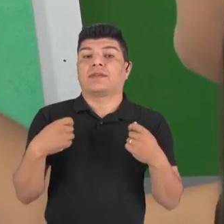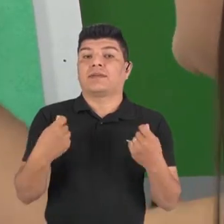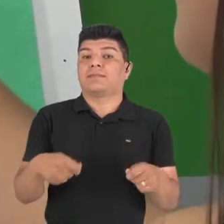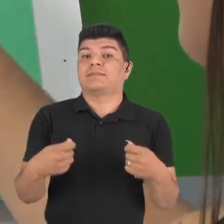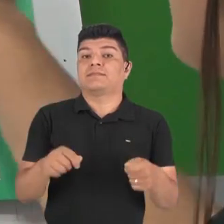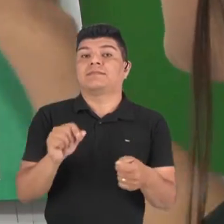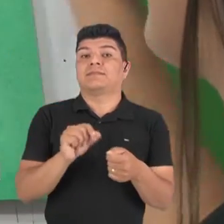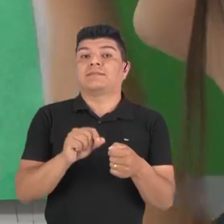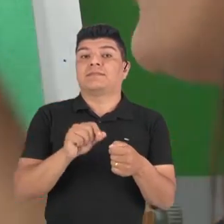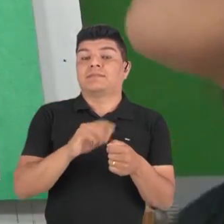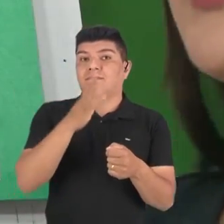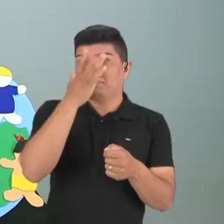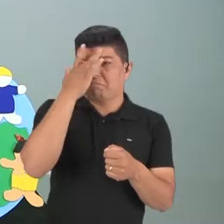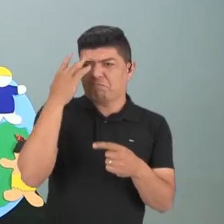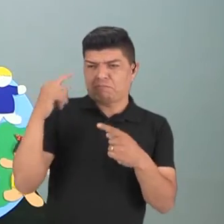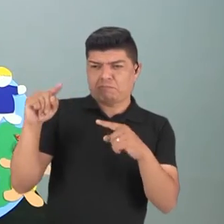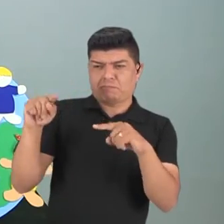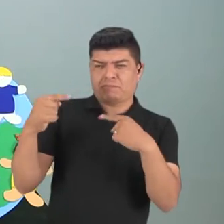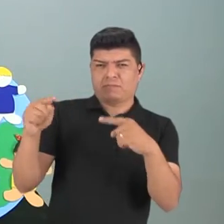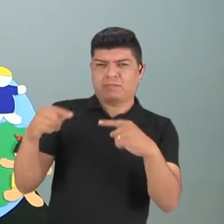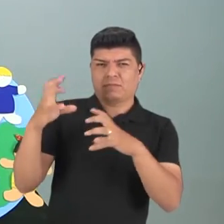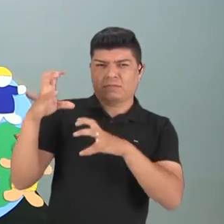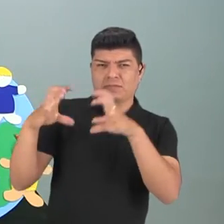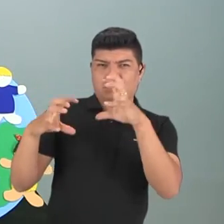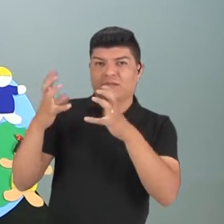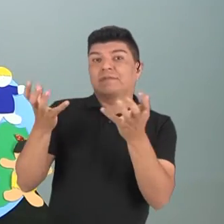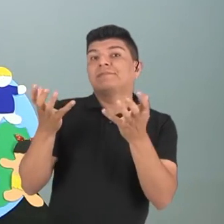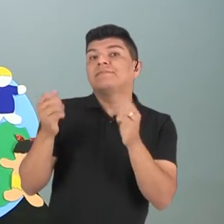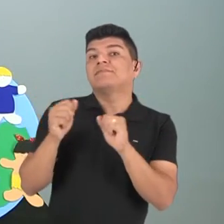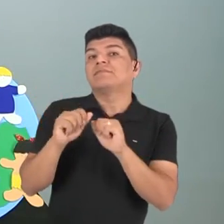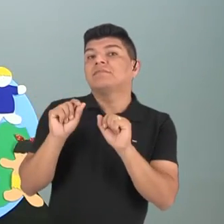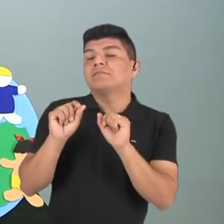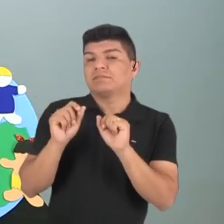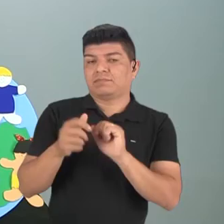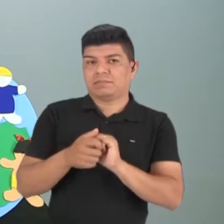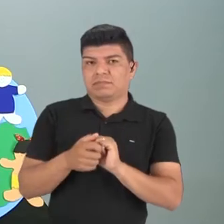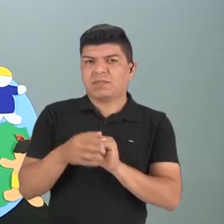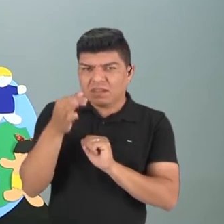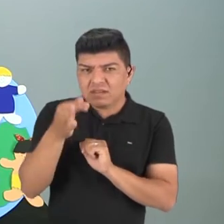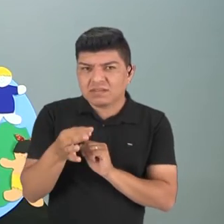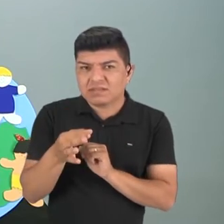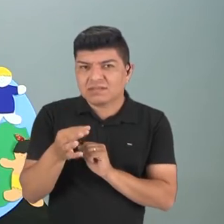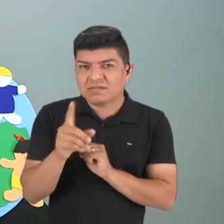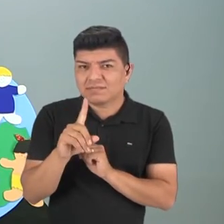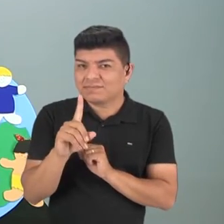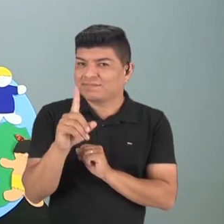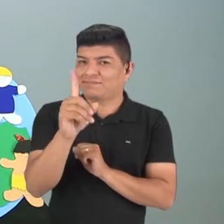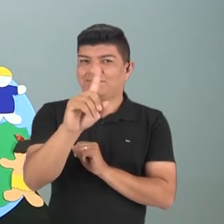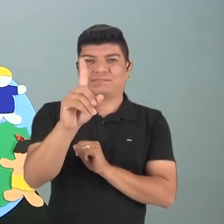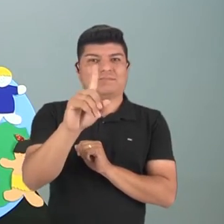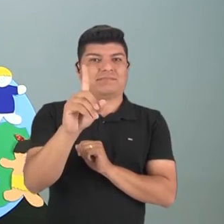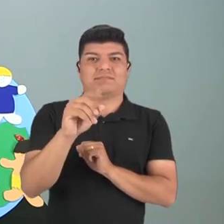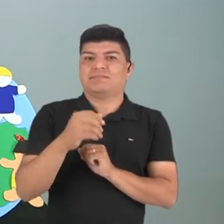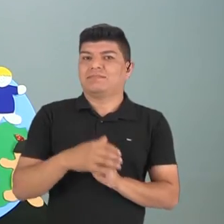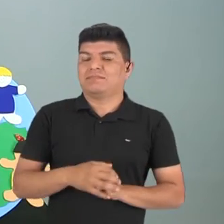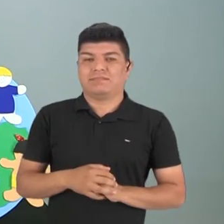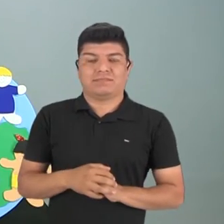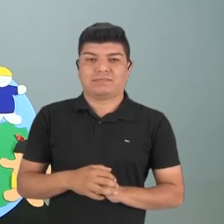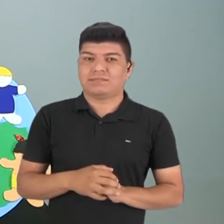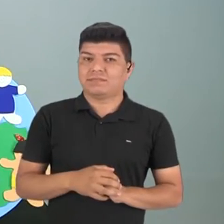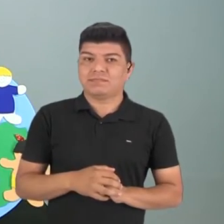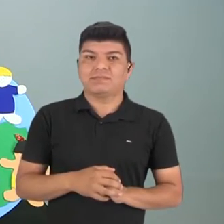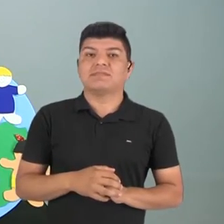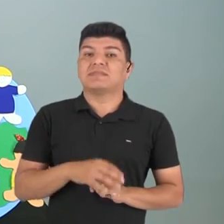fazer quando alguém quer nos ofender e brigar? Ofender e brigar é uma coisa certa? Não, não, não, não é mesmo?